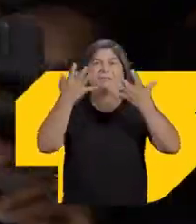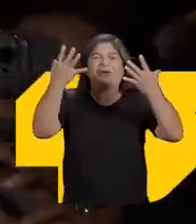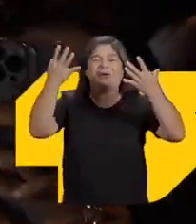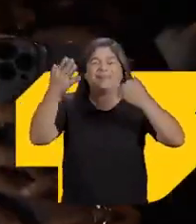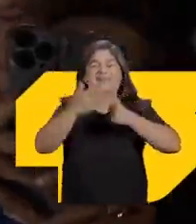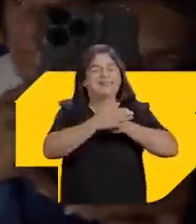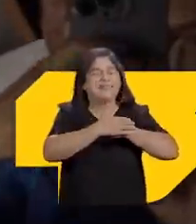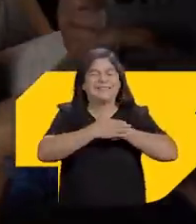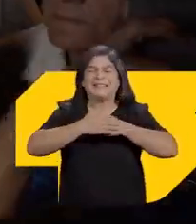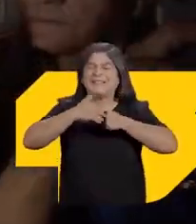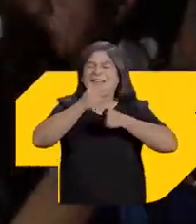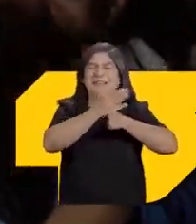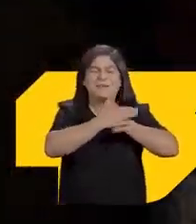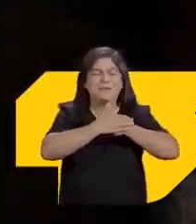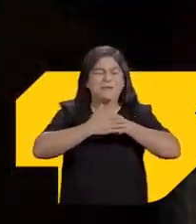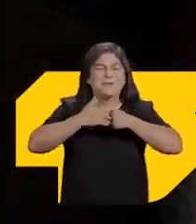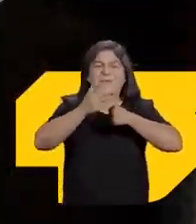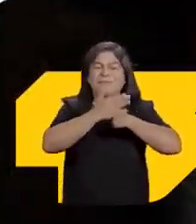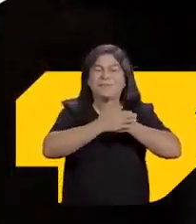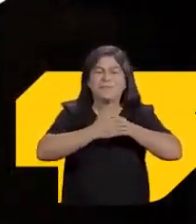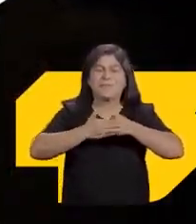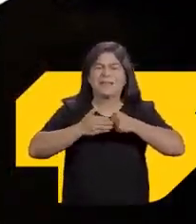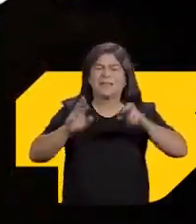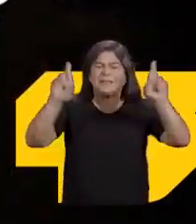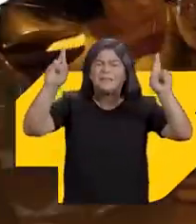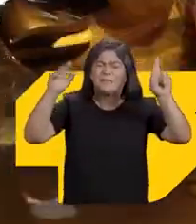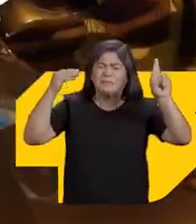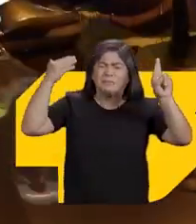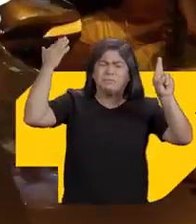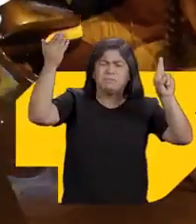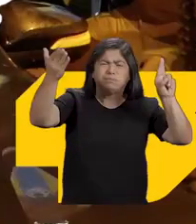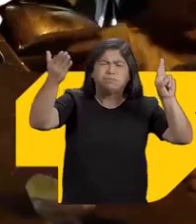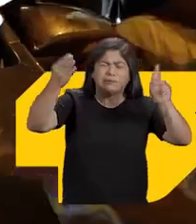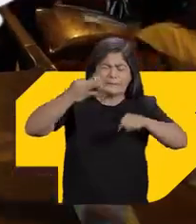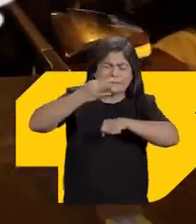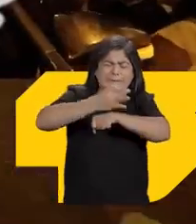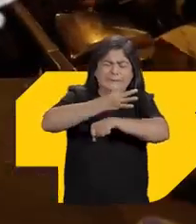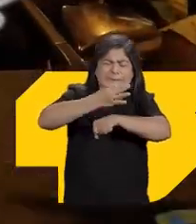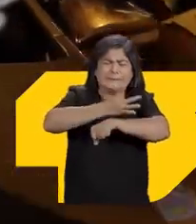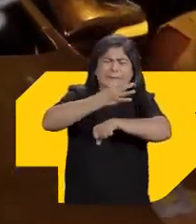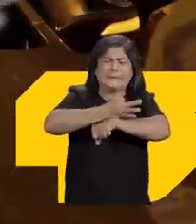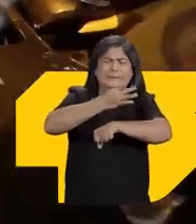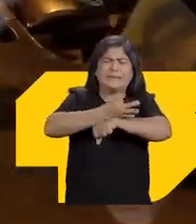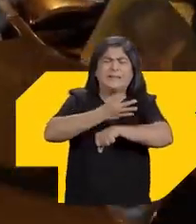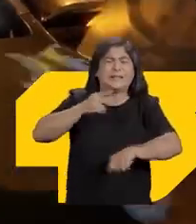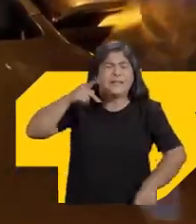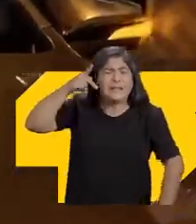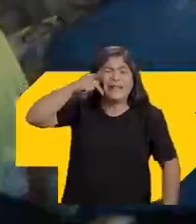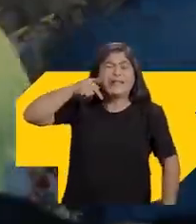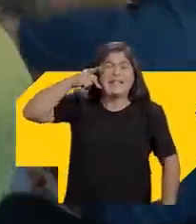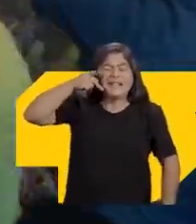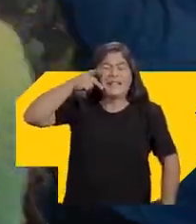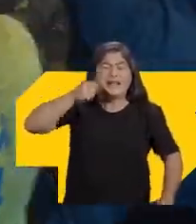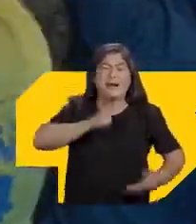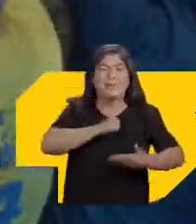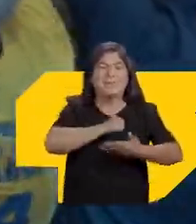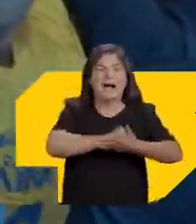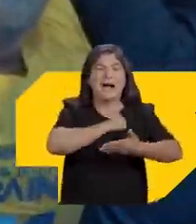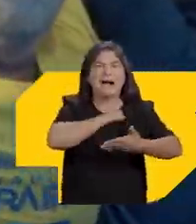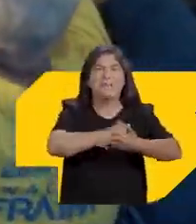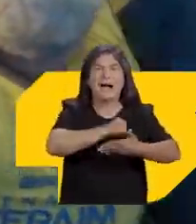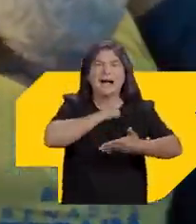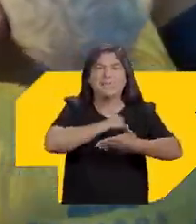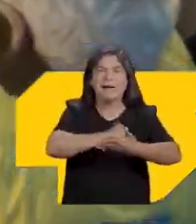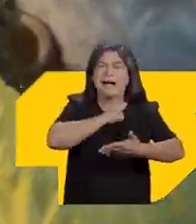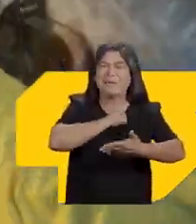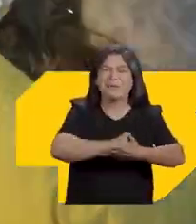traz acalanto à alma. E a esperança, que há muito tempo estava latente no peito do paraibano, começou a